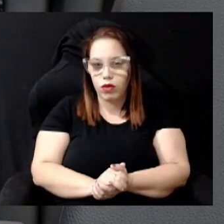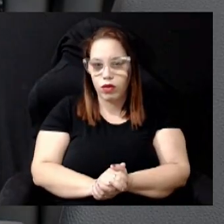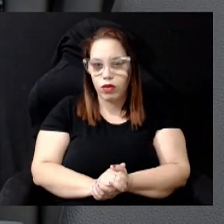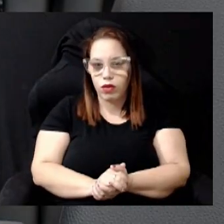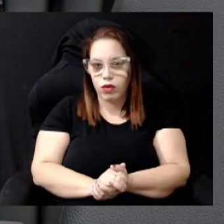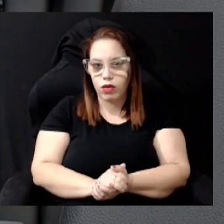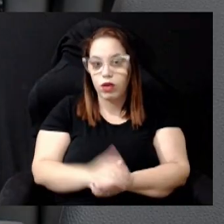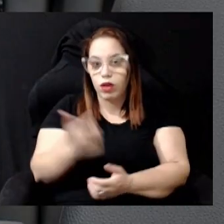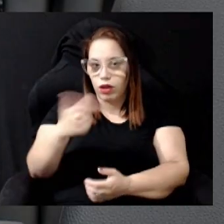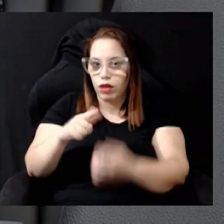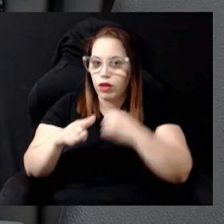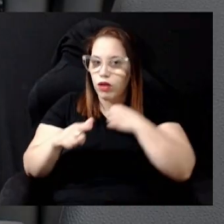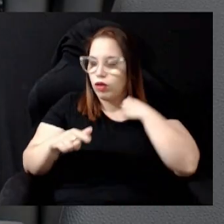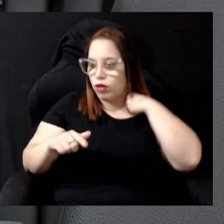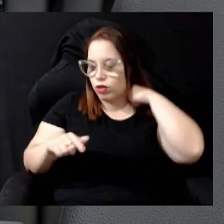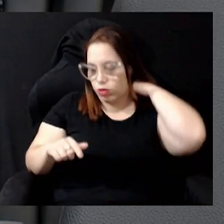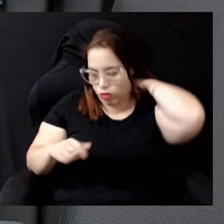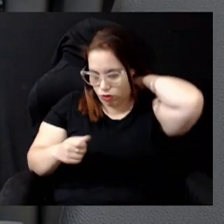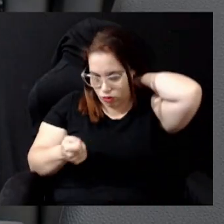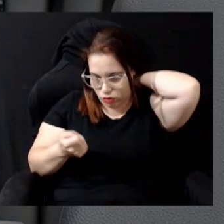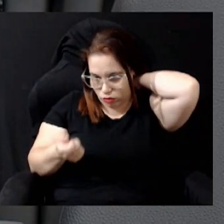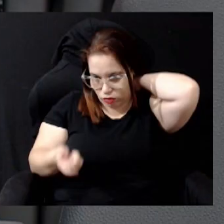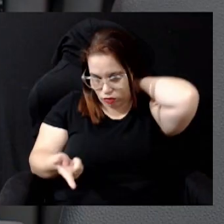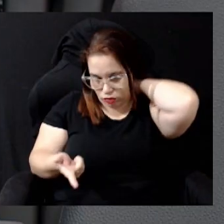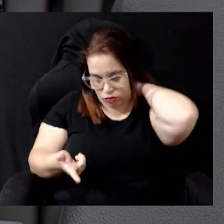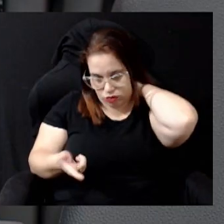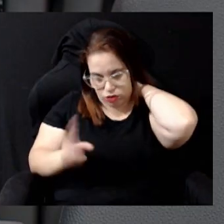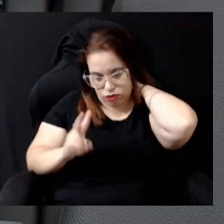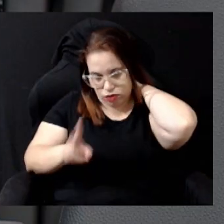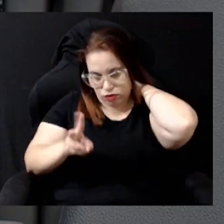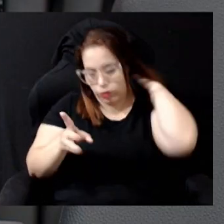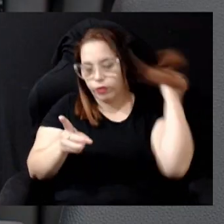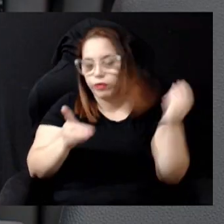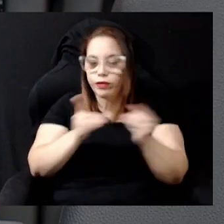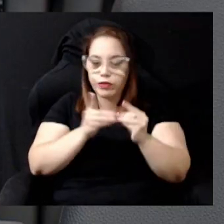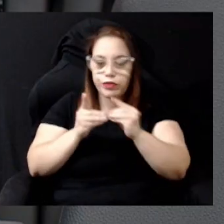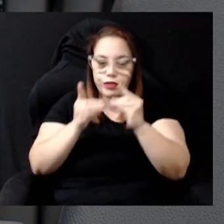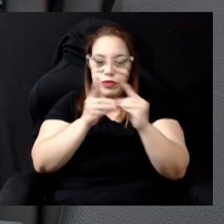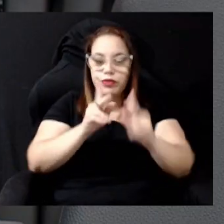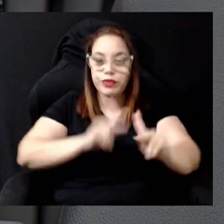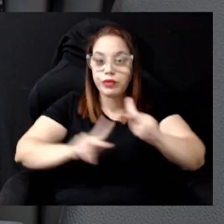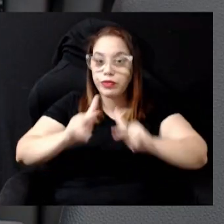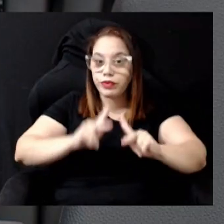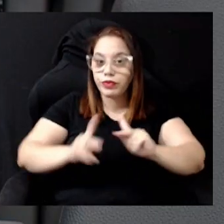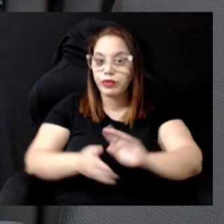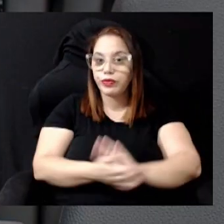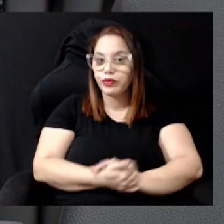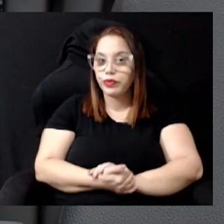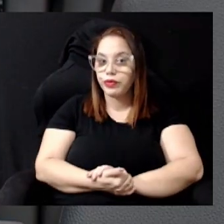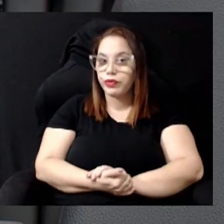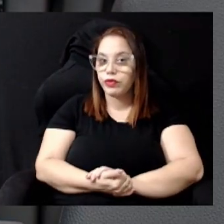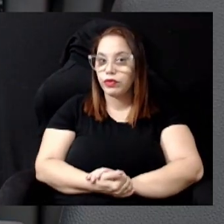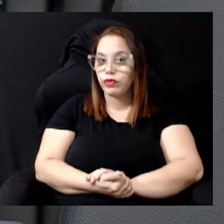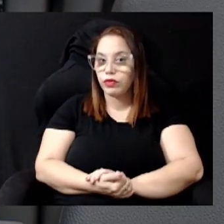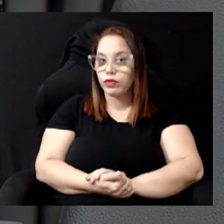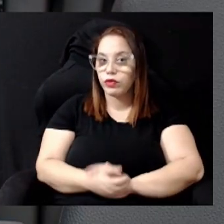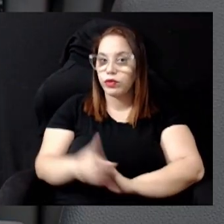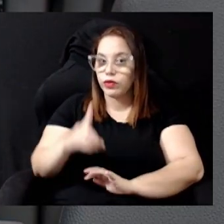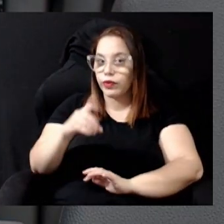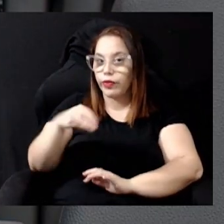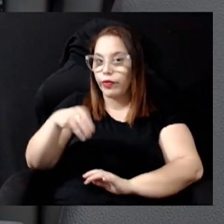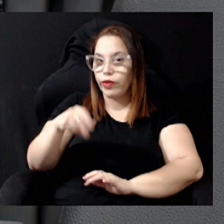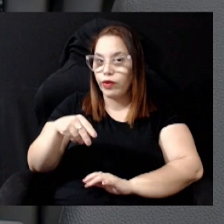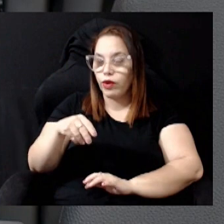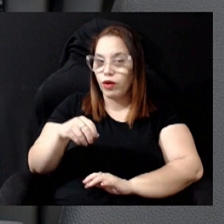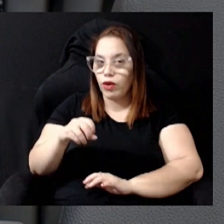esses recursos para que eles continuem atendendo a população. E na Obra Social Dom Bosco, eles atendem ali na região do Vida Nova um